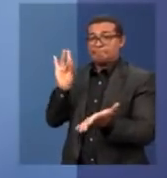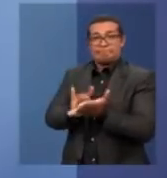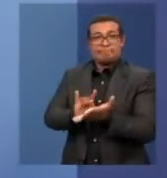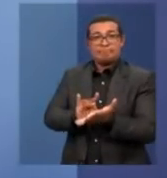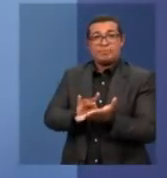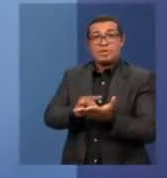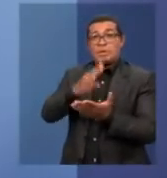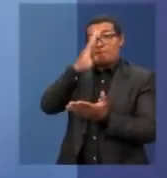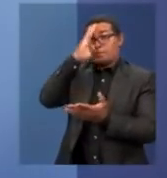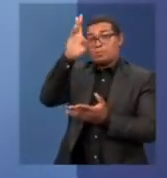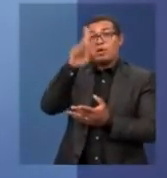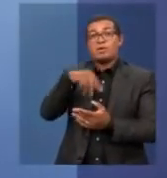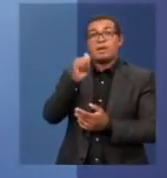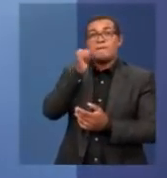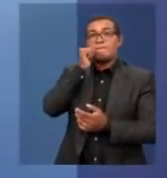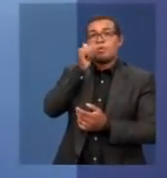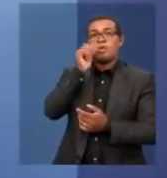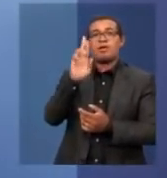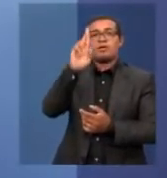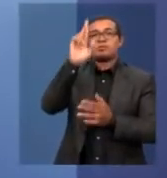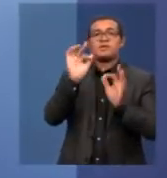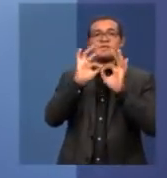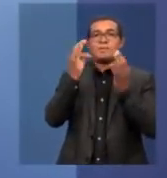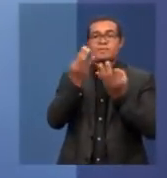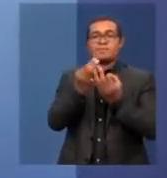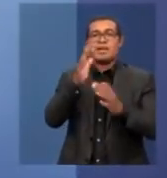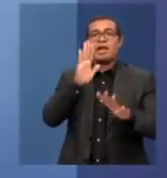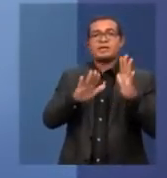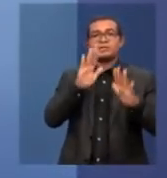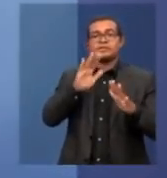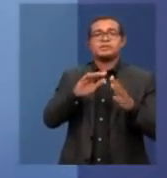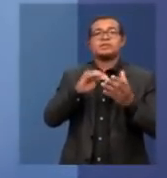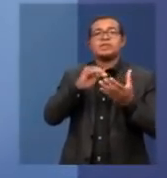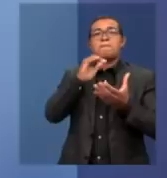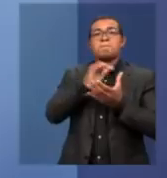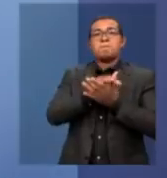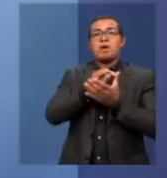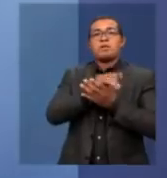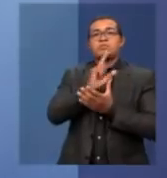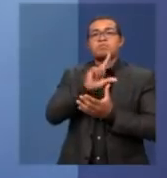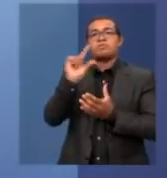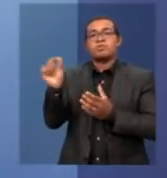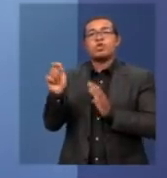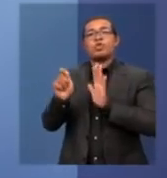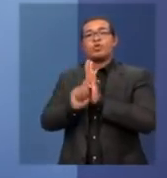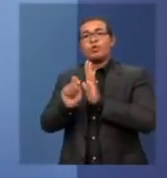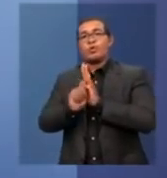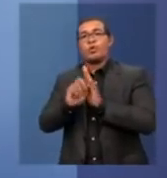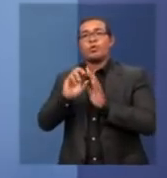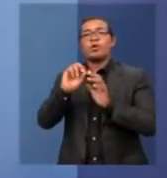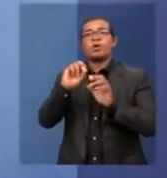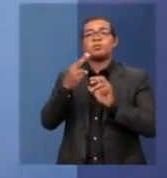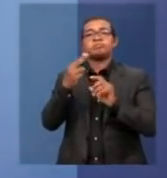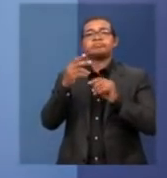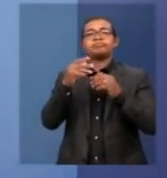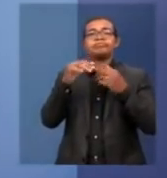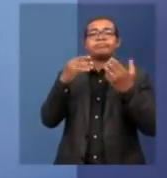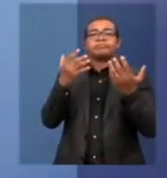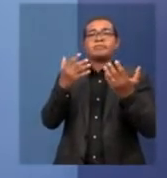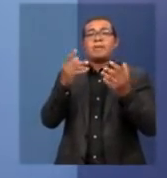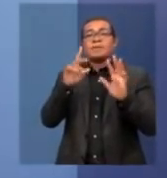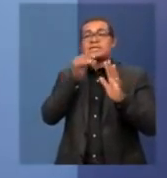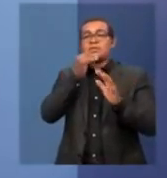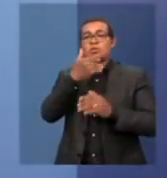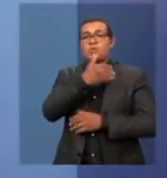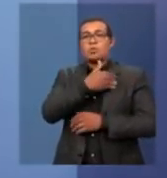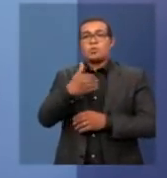mulheres chefes de família que os maridos foram por droga foi embora e elas ficaram que os seus filhos a mão do estado não